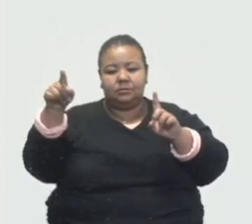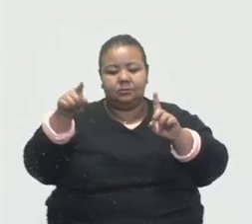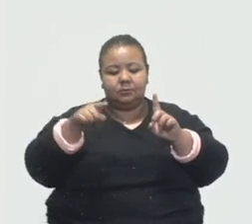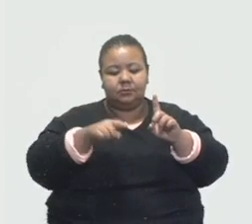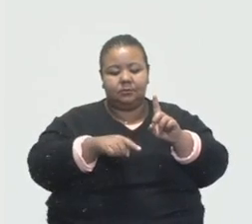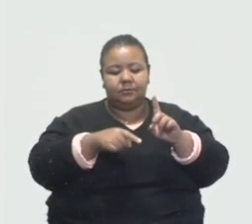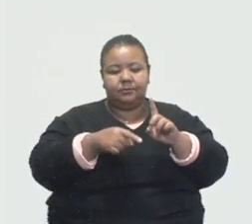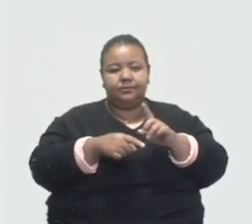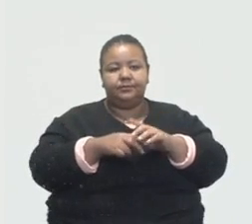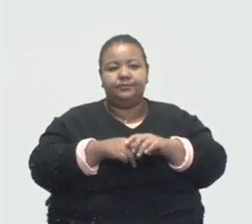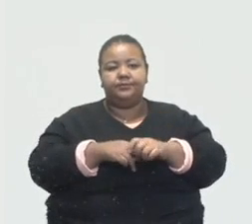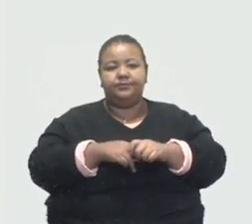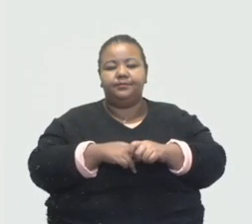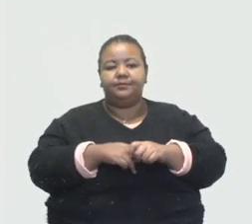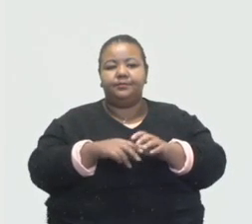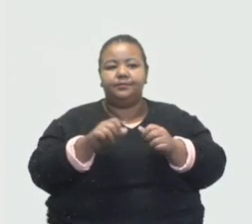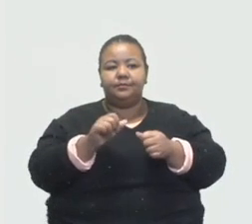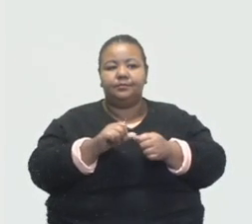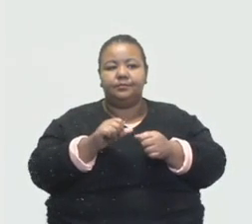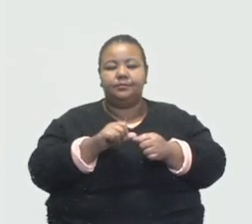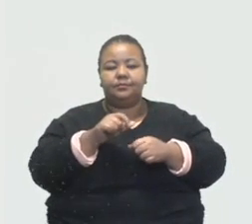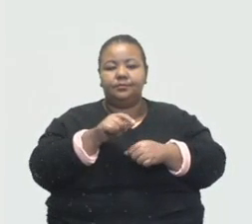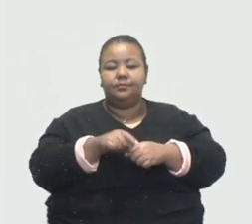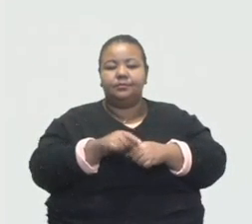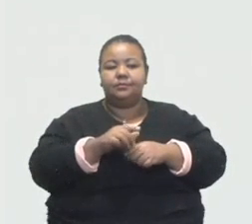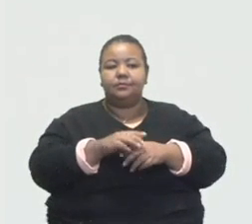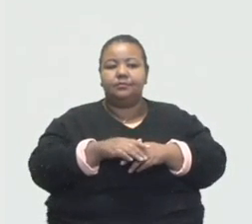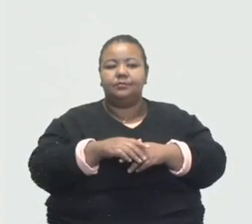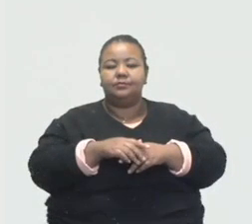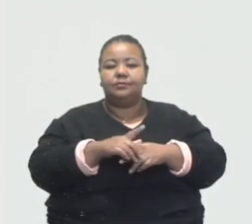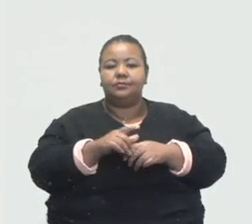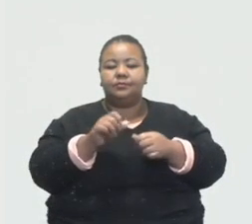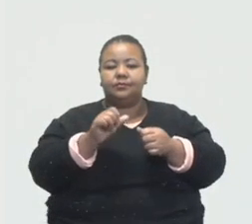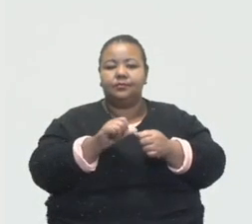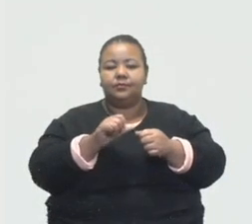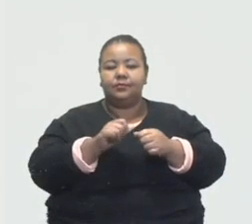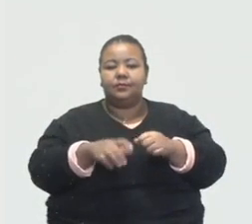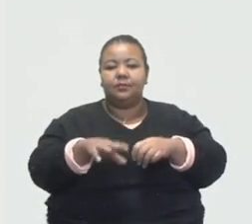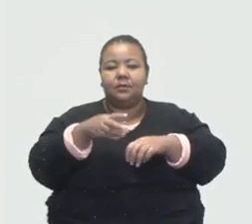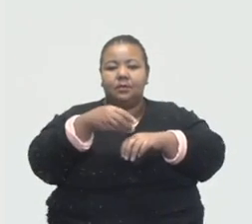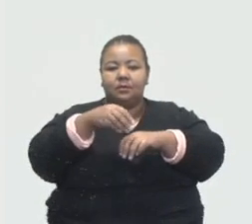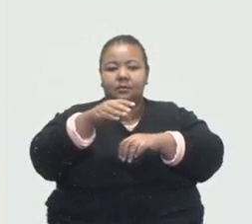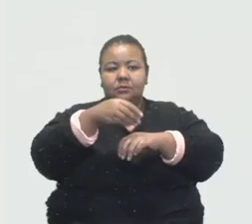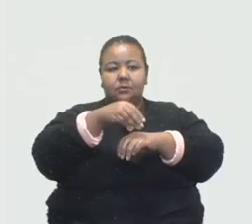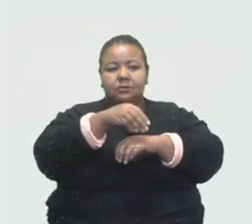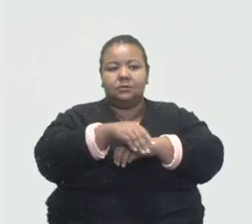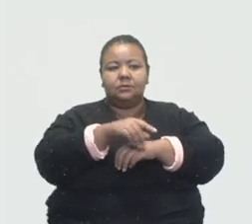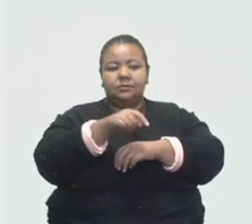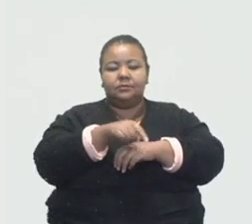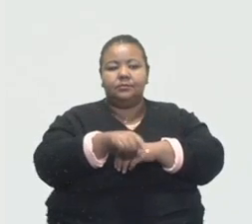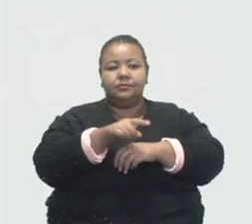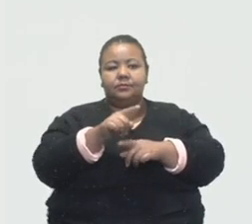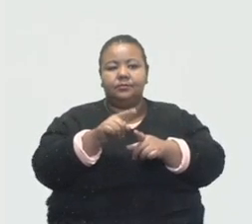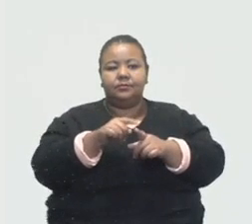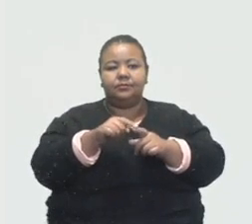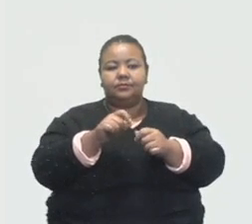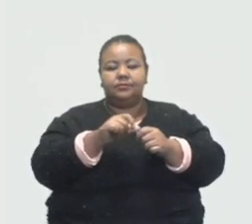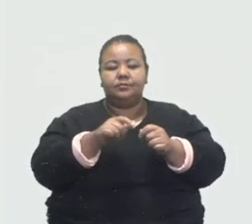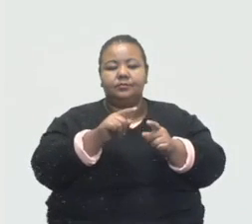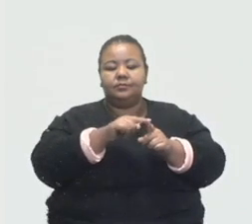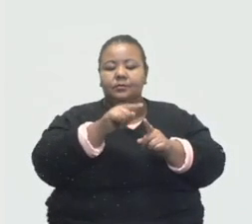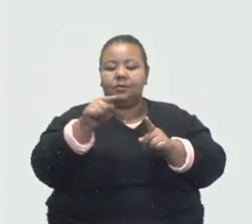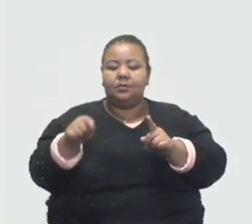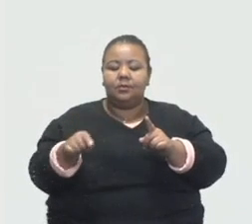secundária. Realizando esse procedimento, fazendo aqui a distributiva, aqui na situação, nós vamos